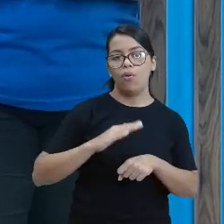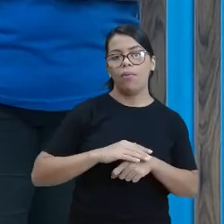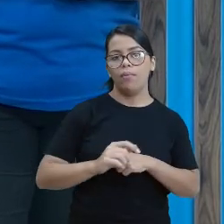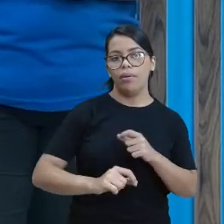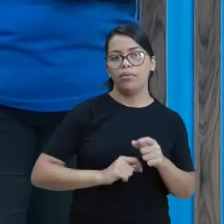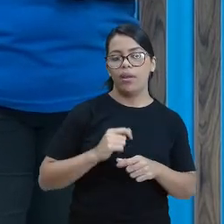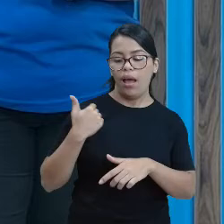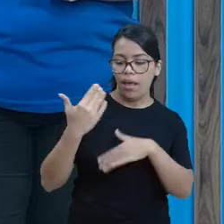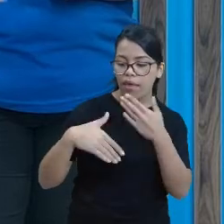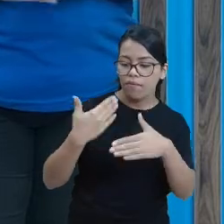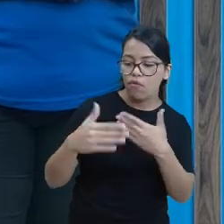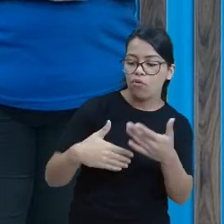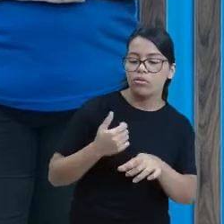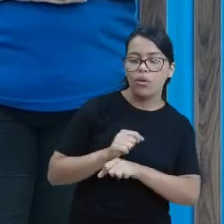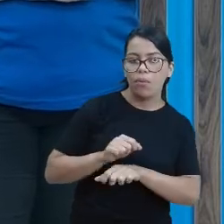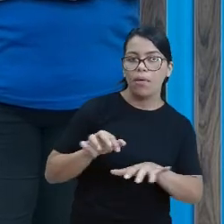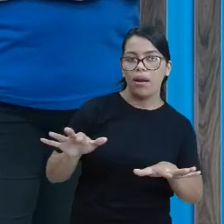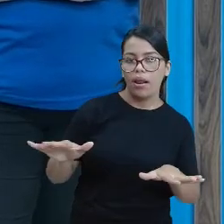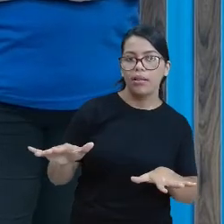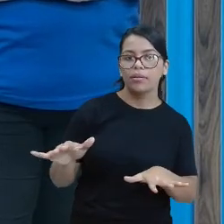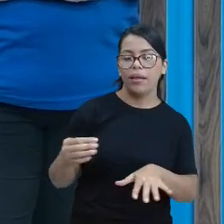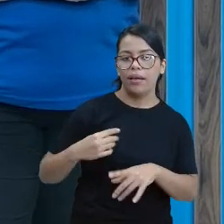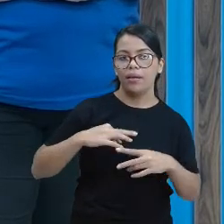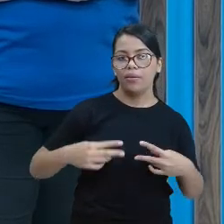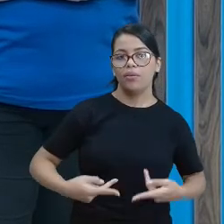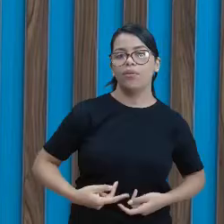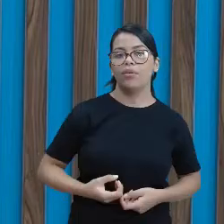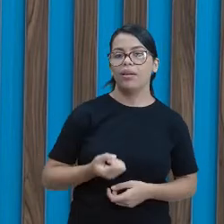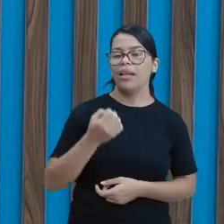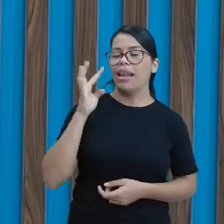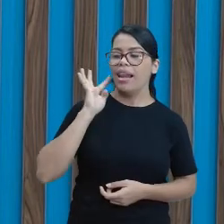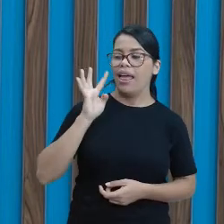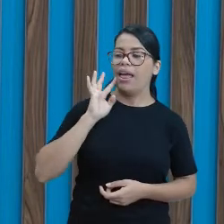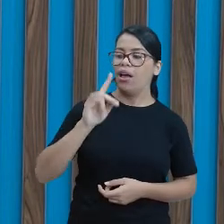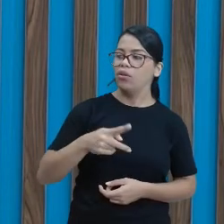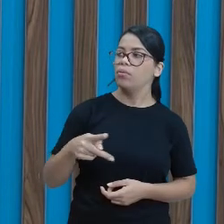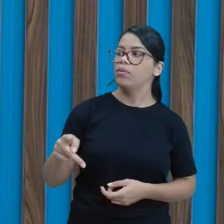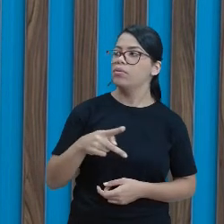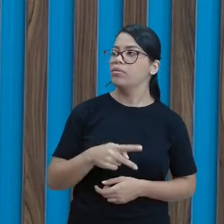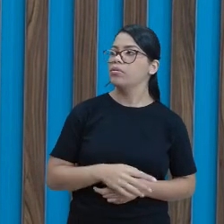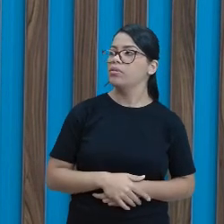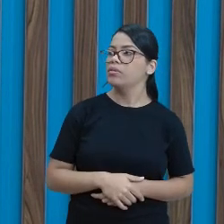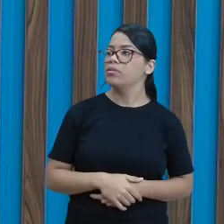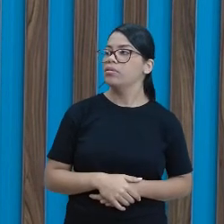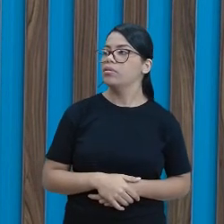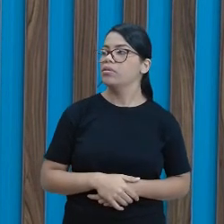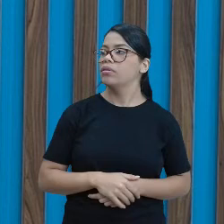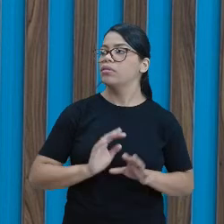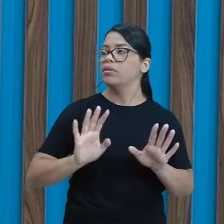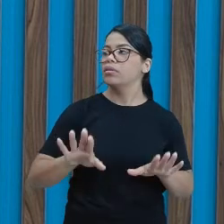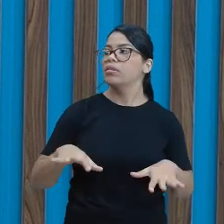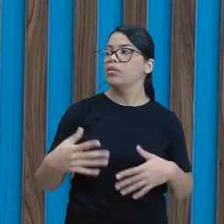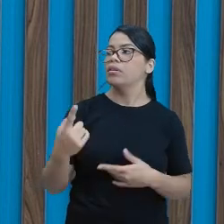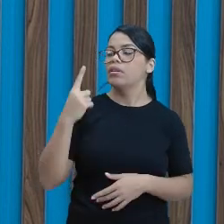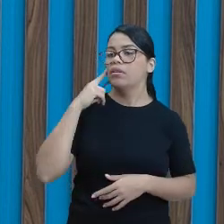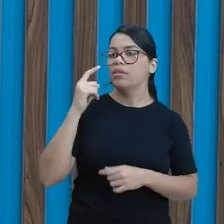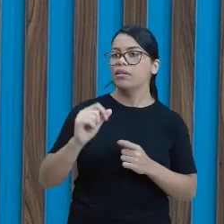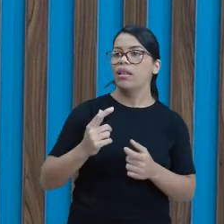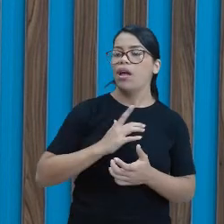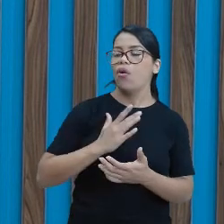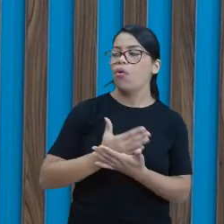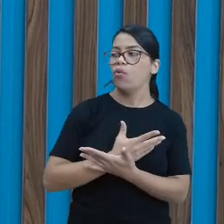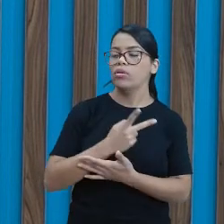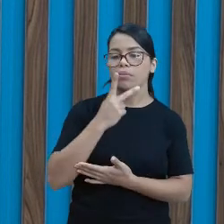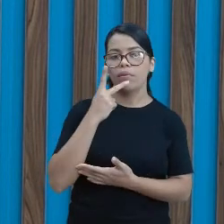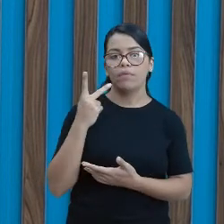da evolução dos seres vivos. Que massa, né, professora? Muito bem. Pois é, e aí? Tem alguma coisa para comentar? Não, é